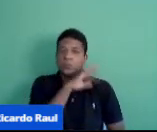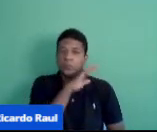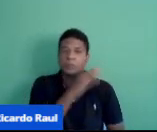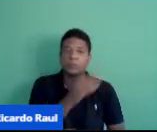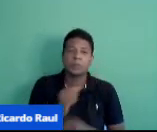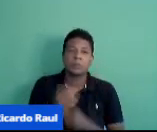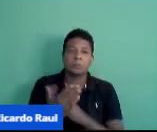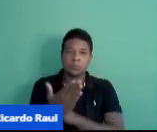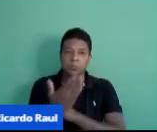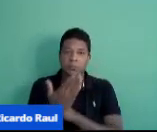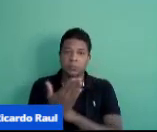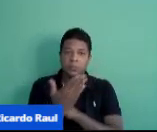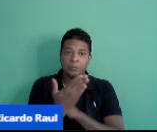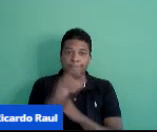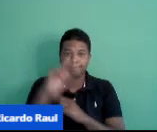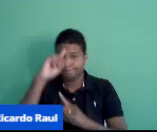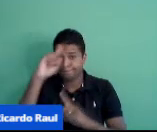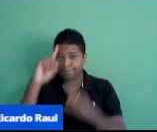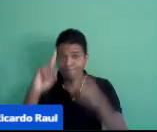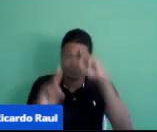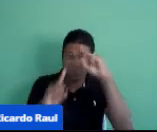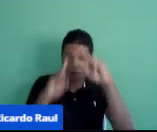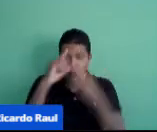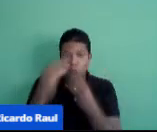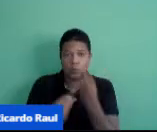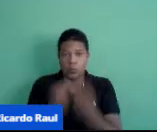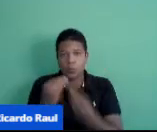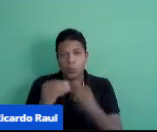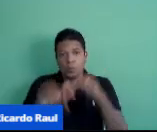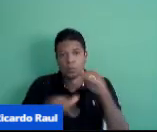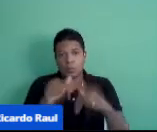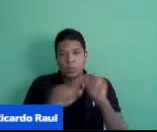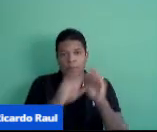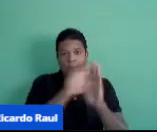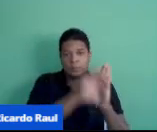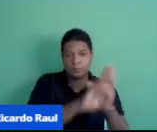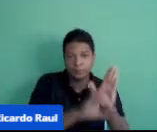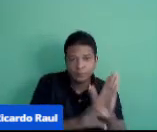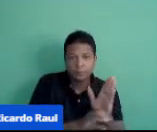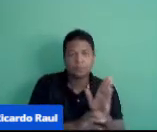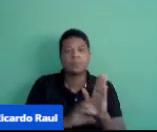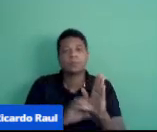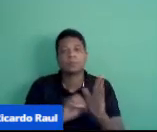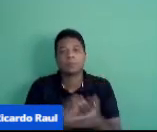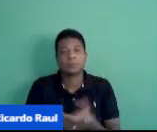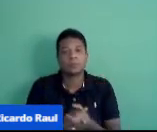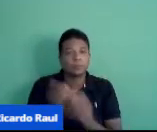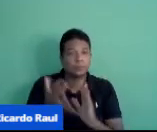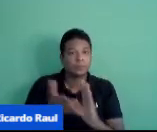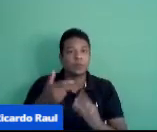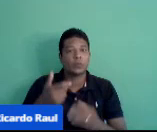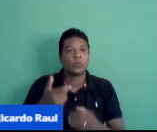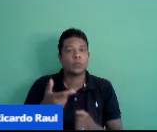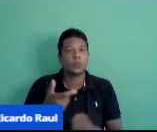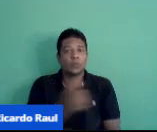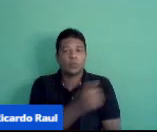ajudaram a ter ideias de como trabalhar determinado conteúdo, desenvolver determinada habilidade com os meus alunos, mas